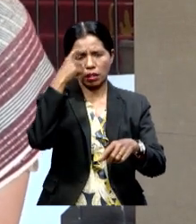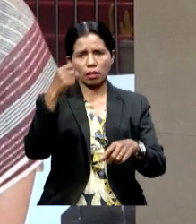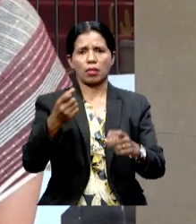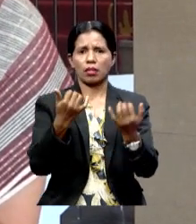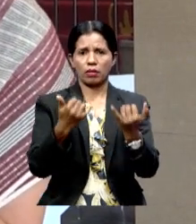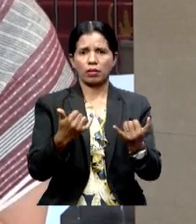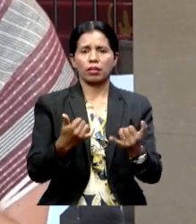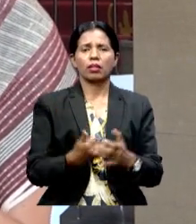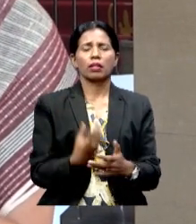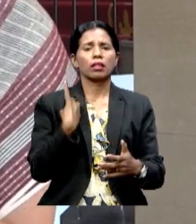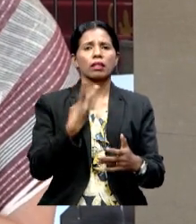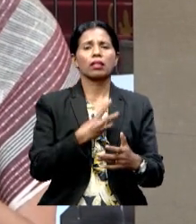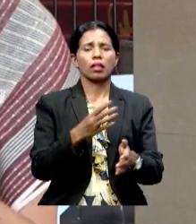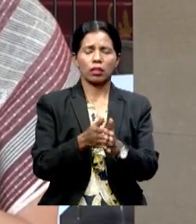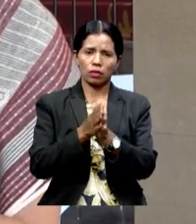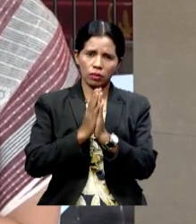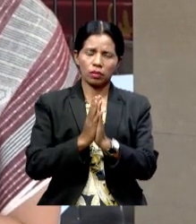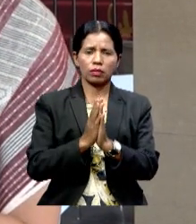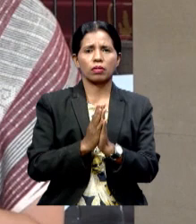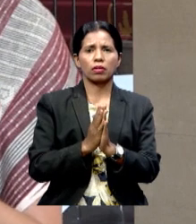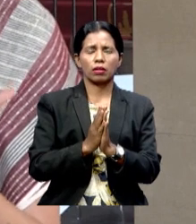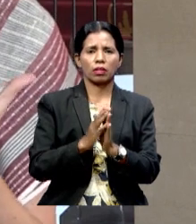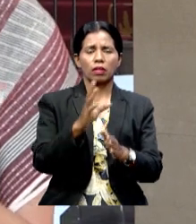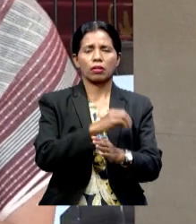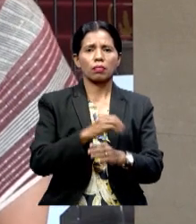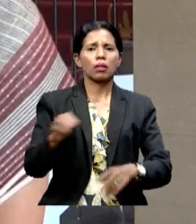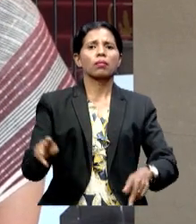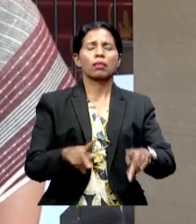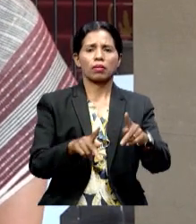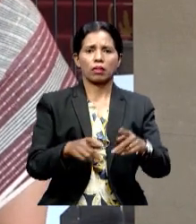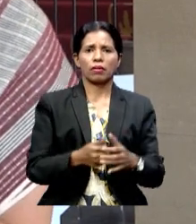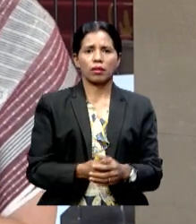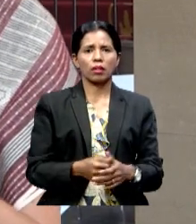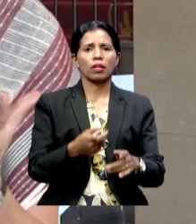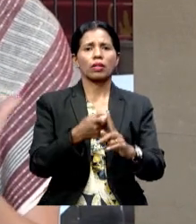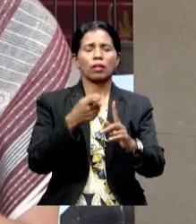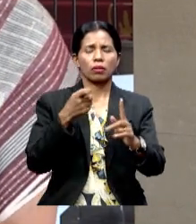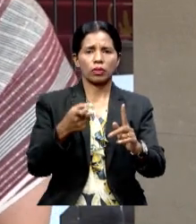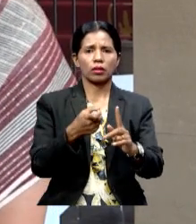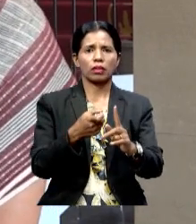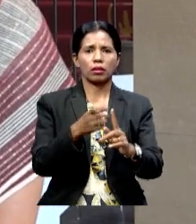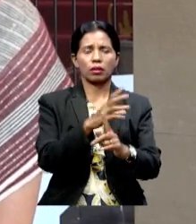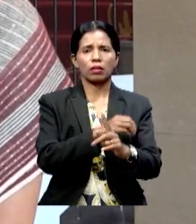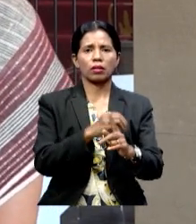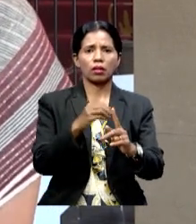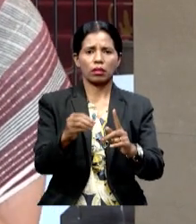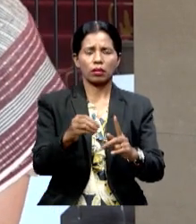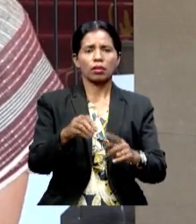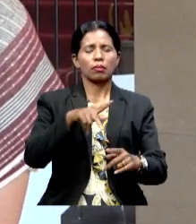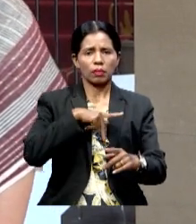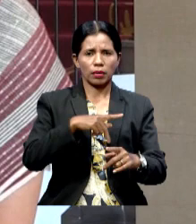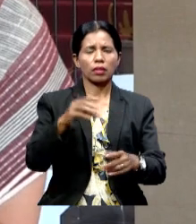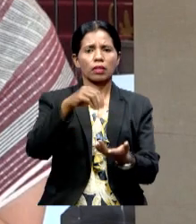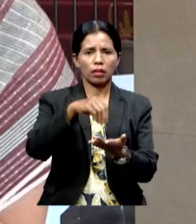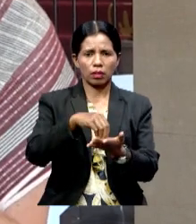ne ita depende liu ba ya despesa público. Então, se investimento no setor privado cria condição,